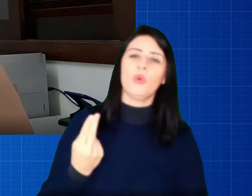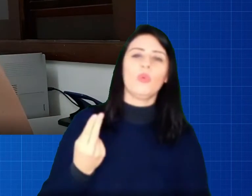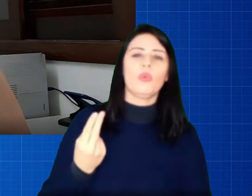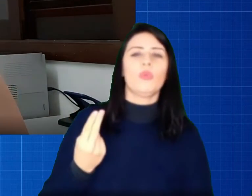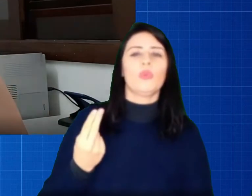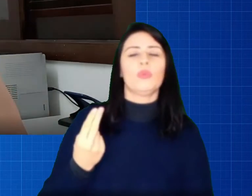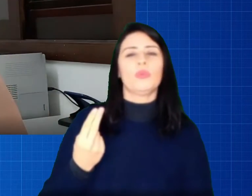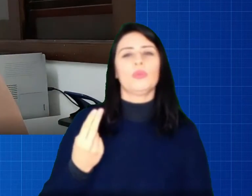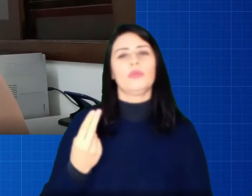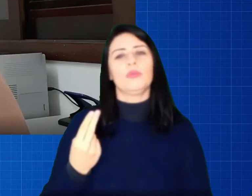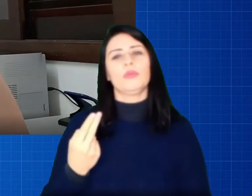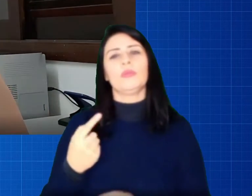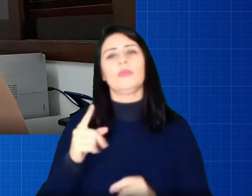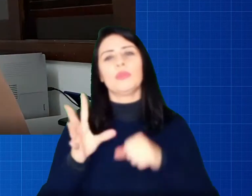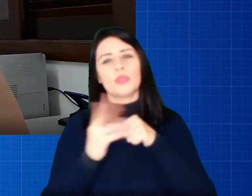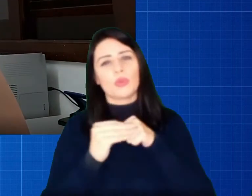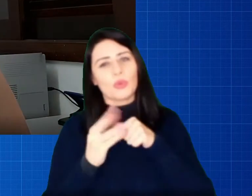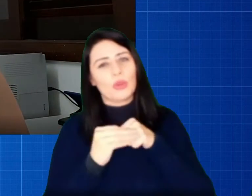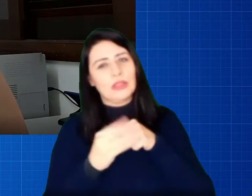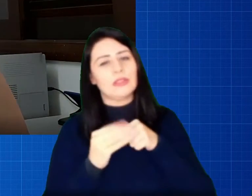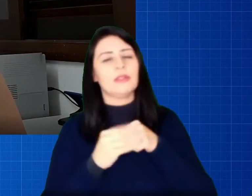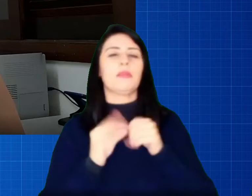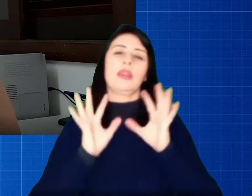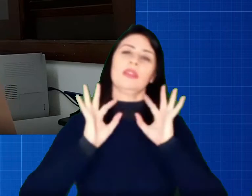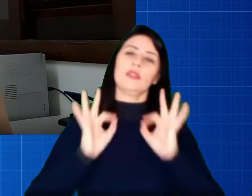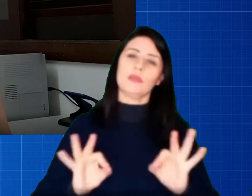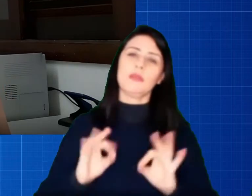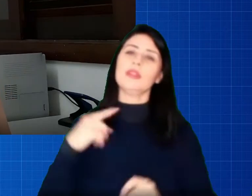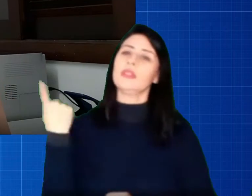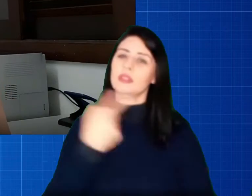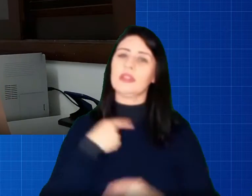seja pela uma experiência que a gente já tem, ou seja